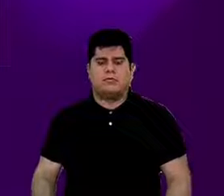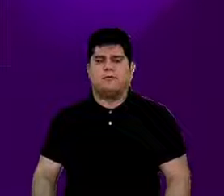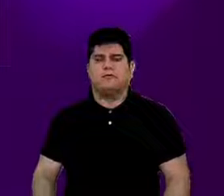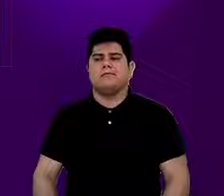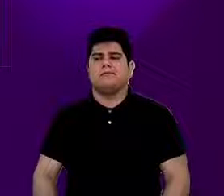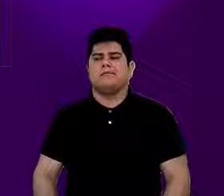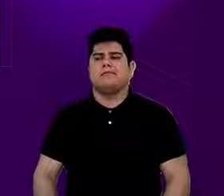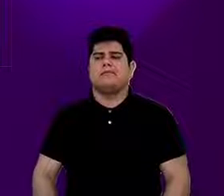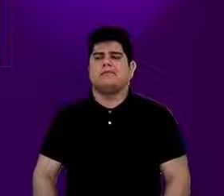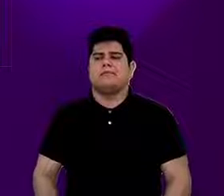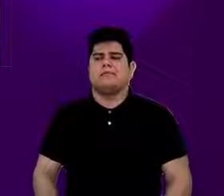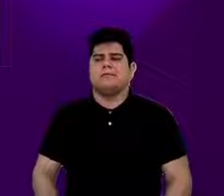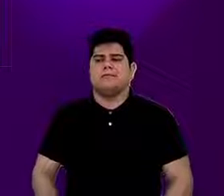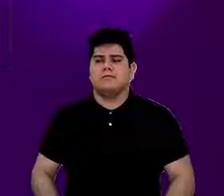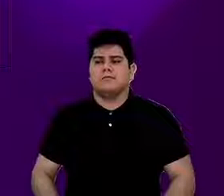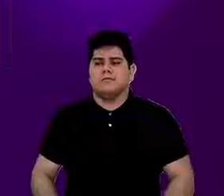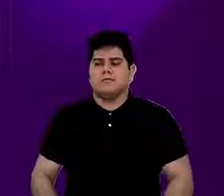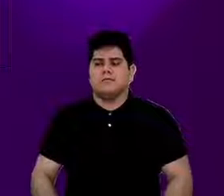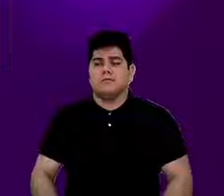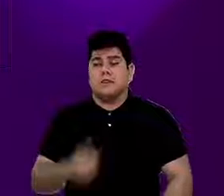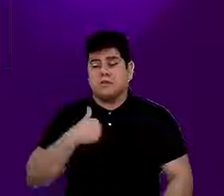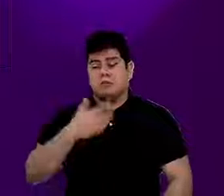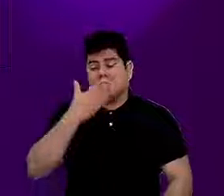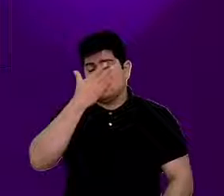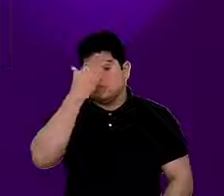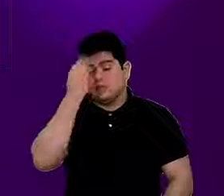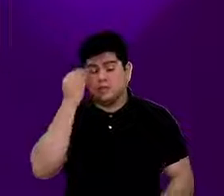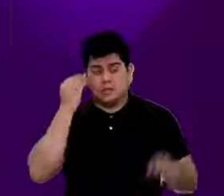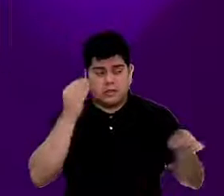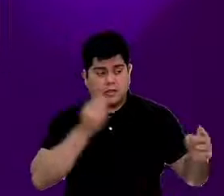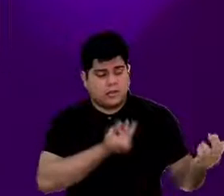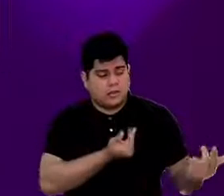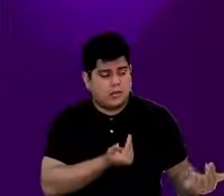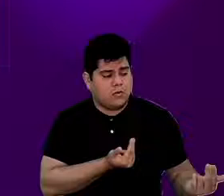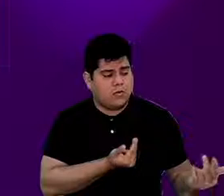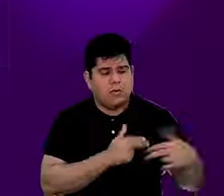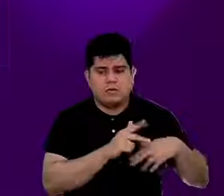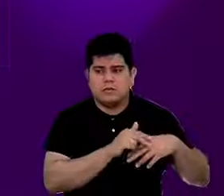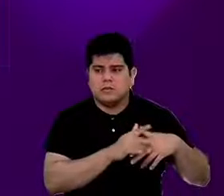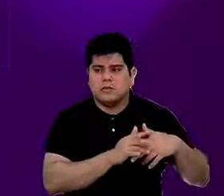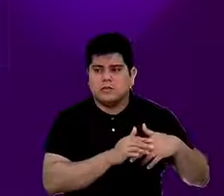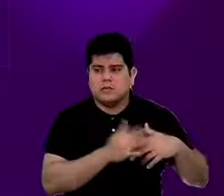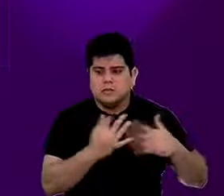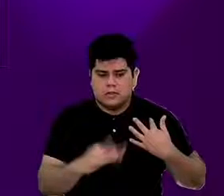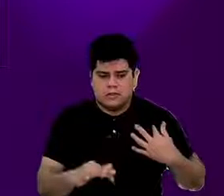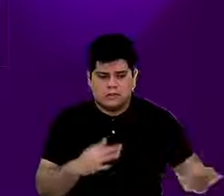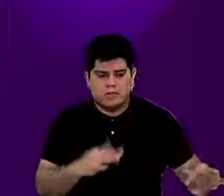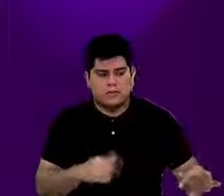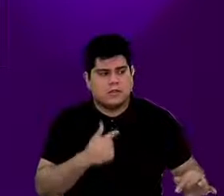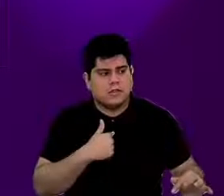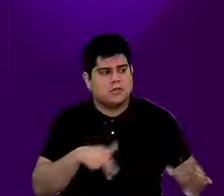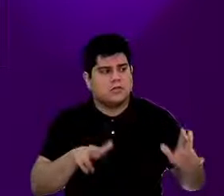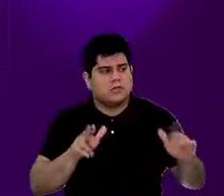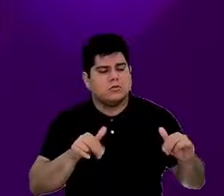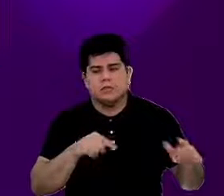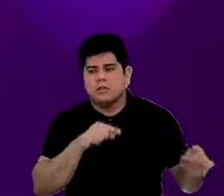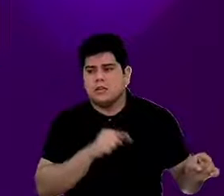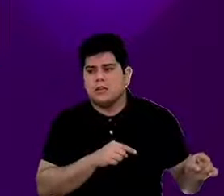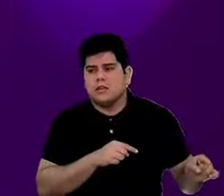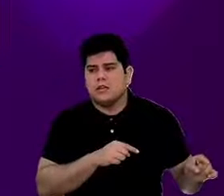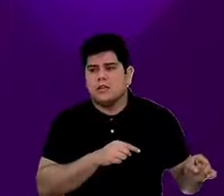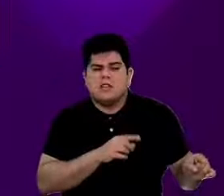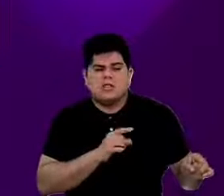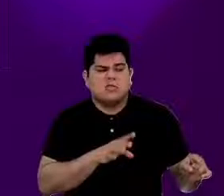possa eu jamais me esquecer de que o paciente é meu semelhante transido de dor, que jamais o considere